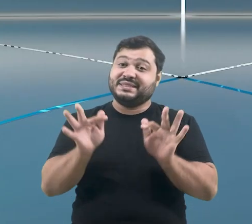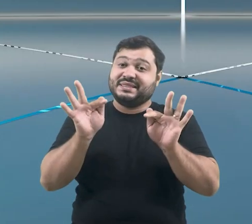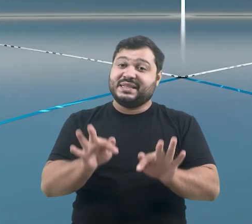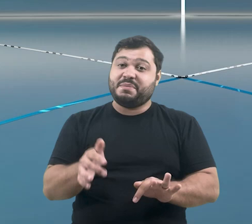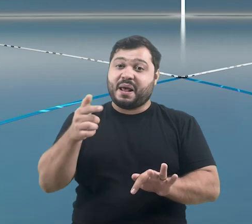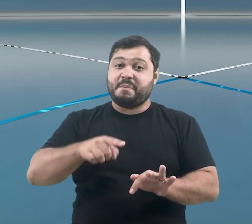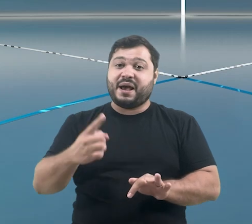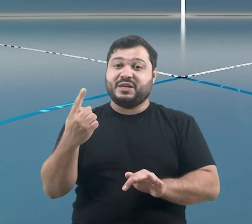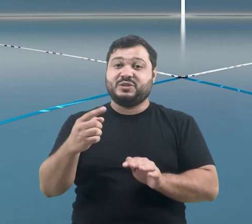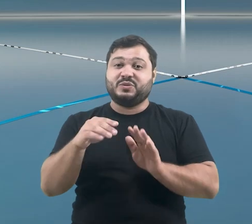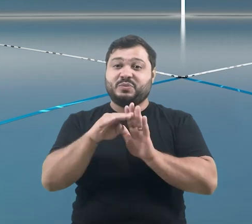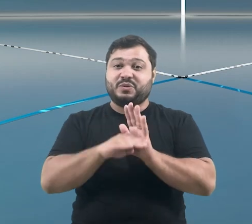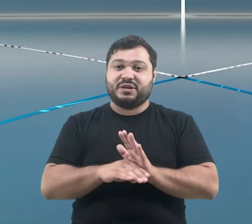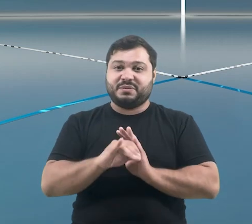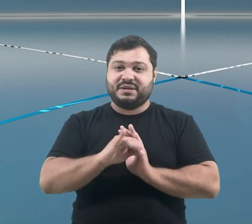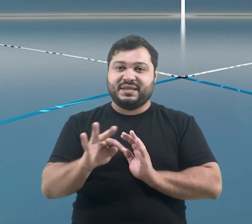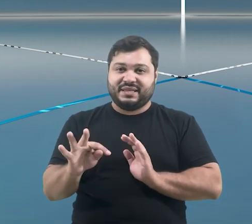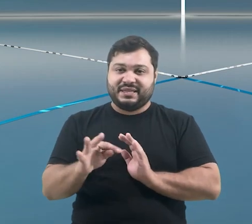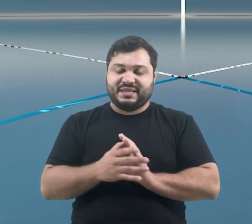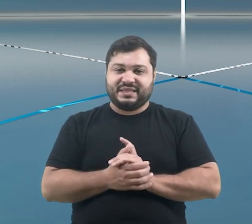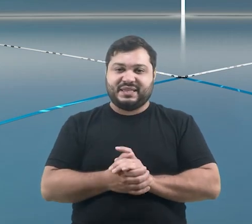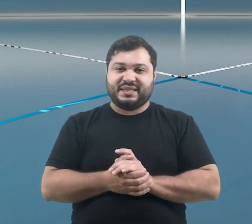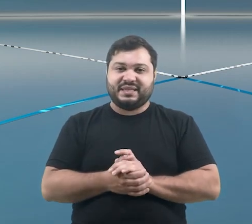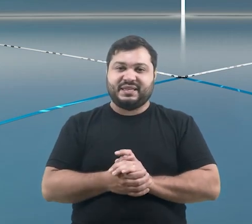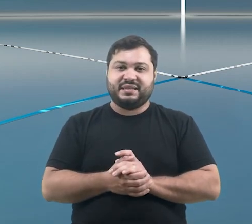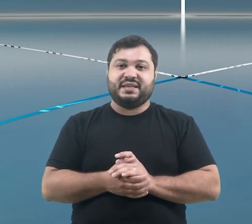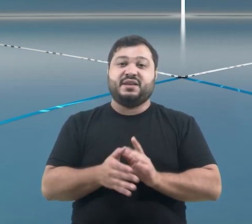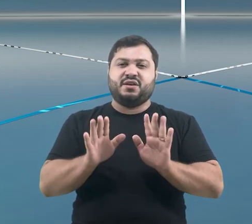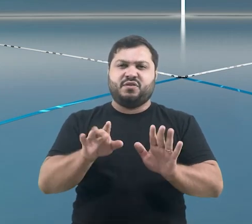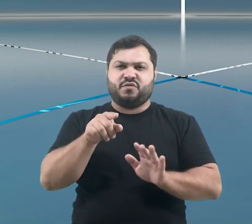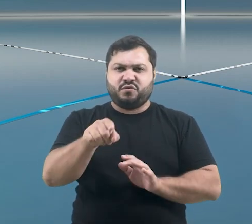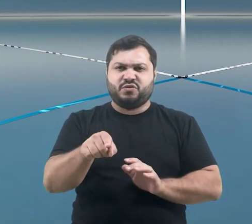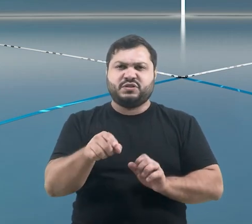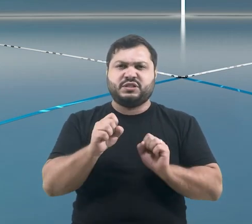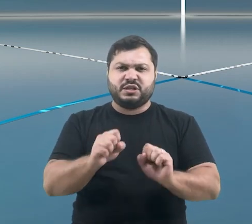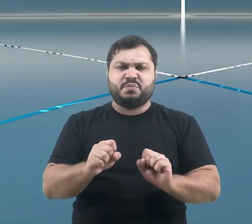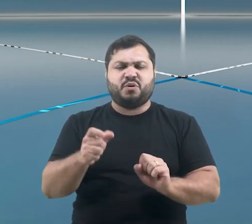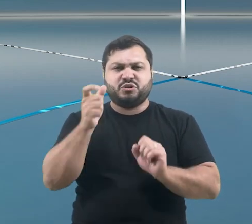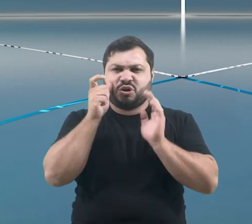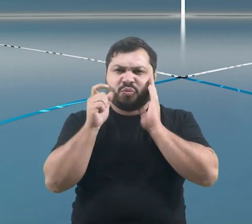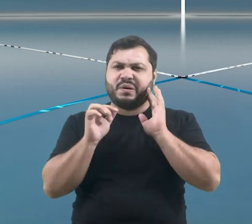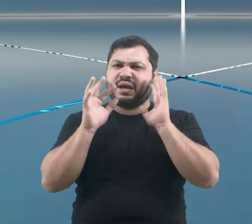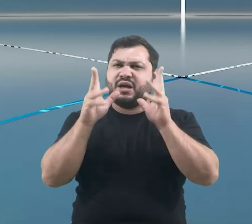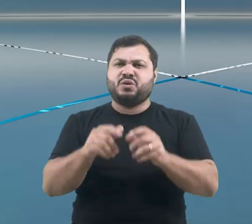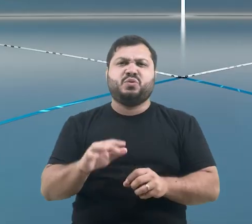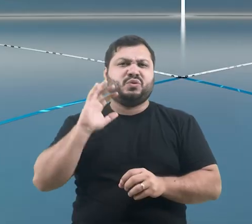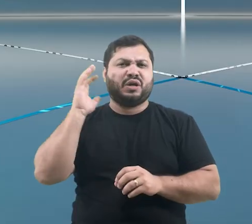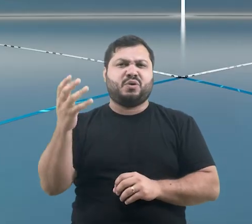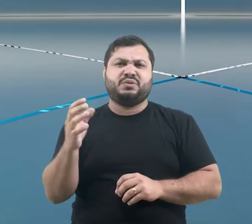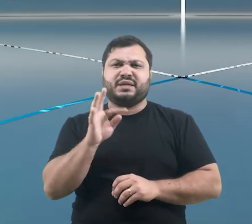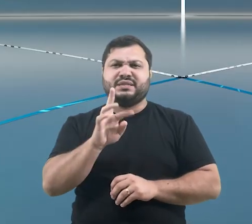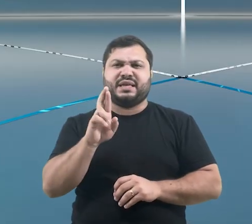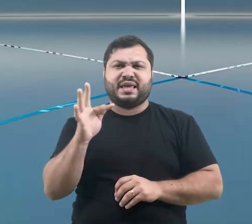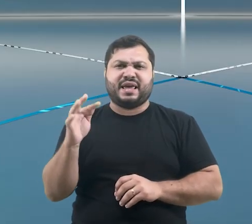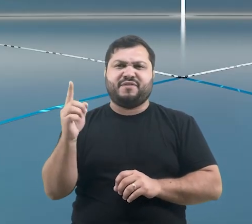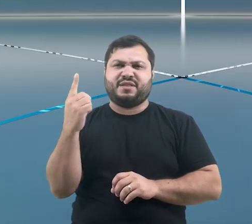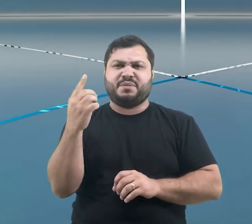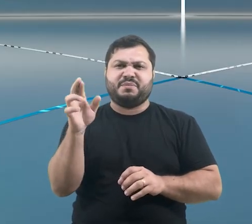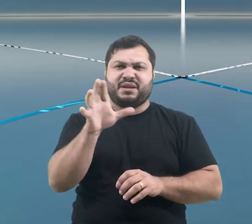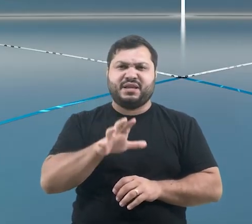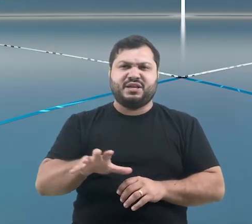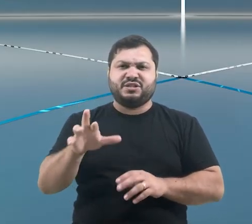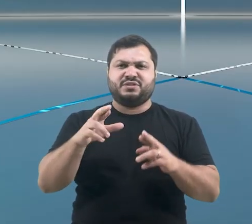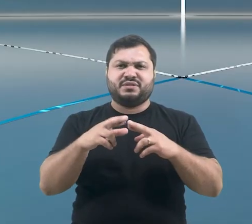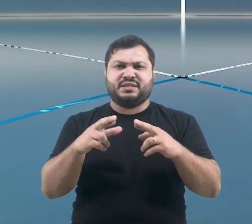Assim terminamos mais uma edição do programa Inteiro Teor. Mas você ainda pode acompanhar tudo o que acontece no TRF da